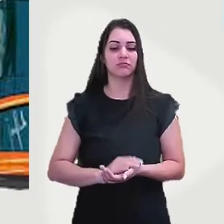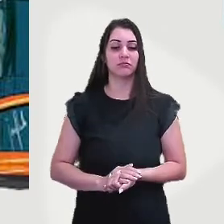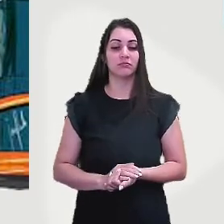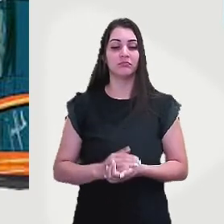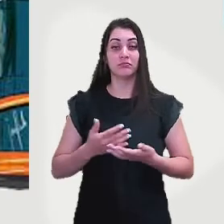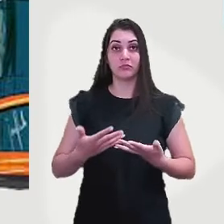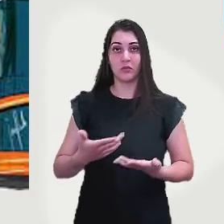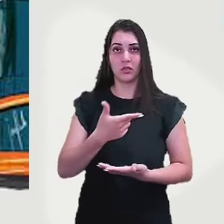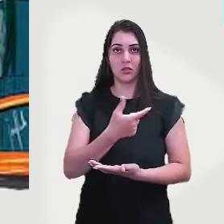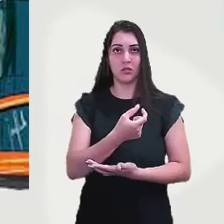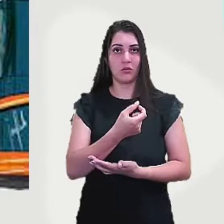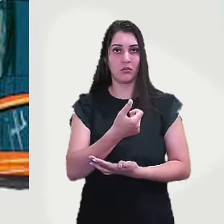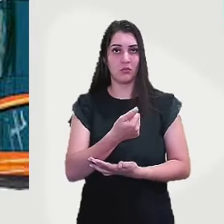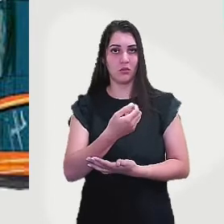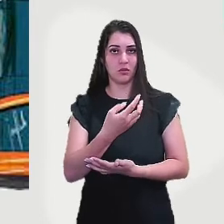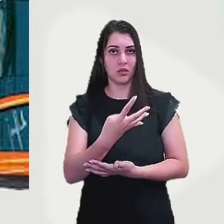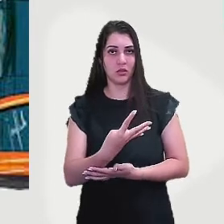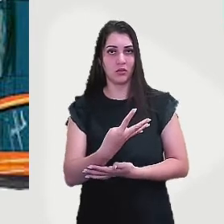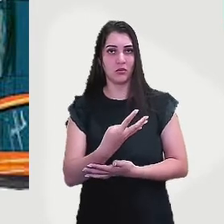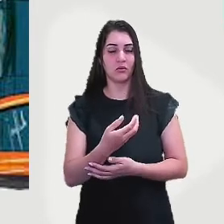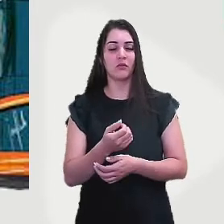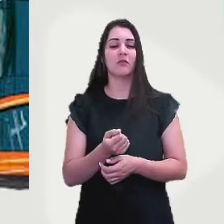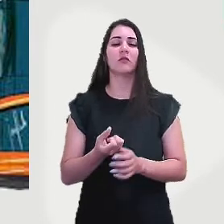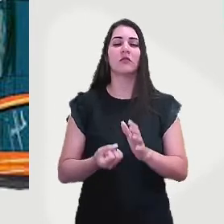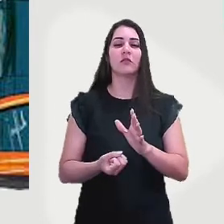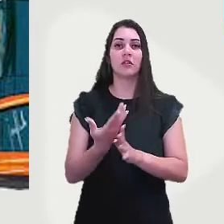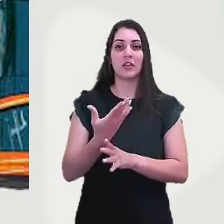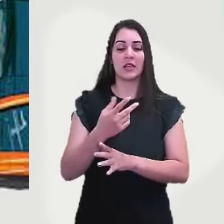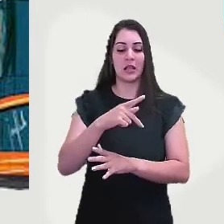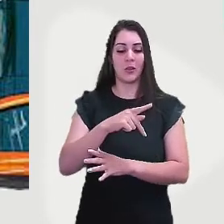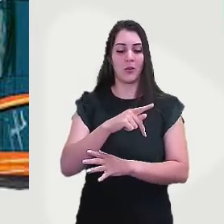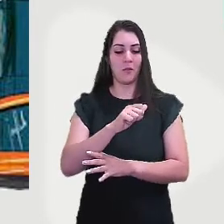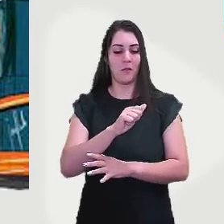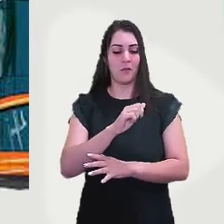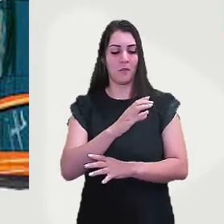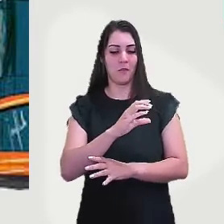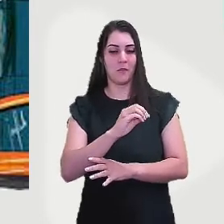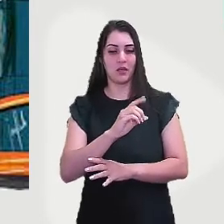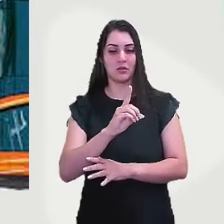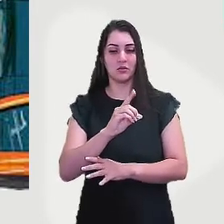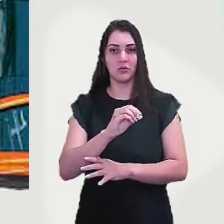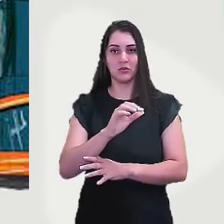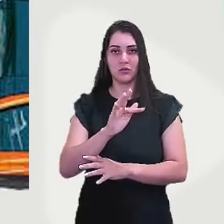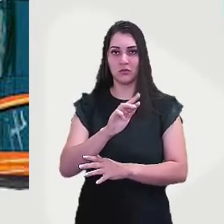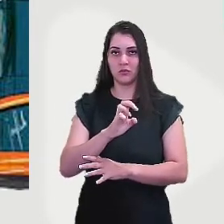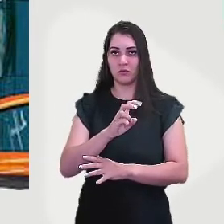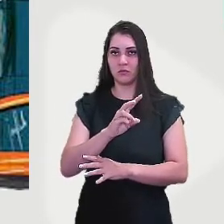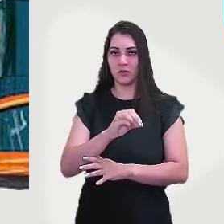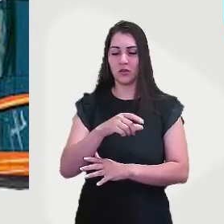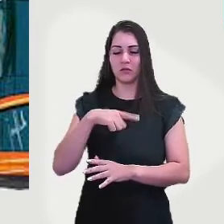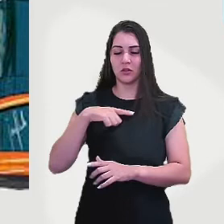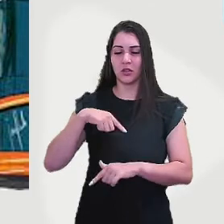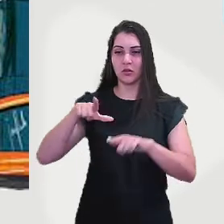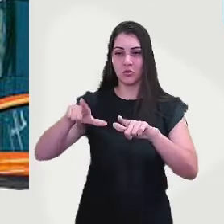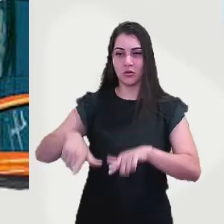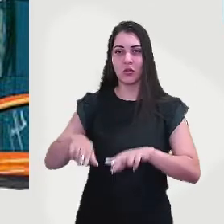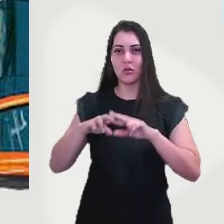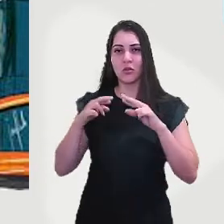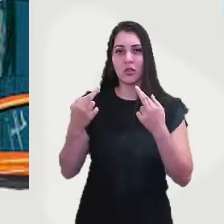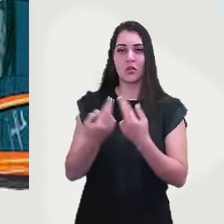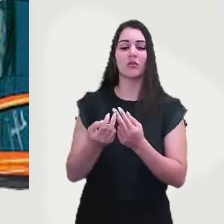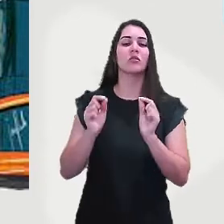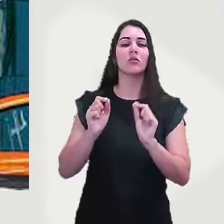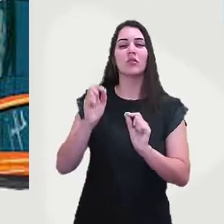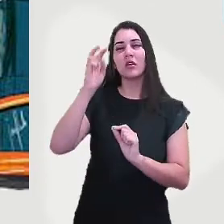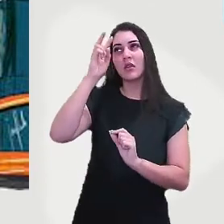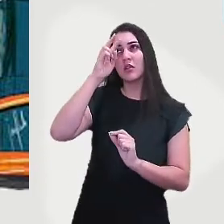Em 2014, foi inaugurado o Paço do Frevo, no Recife. Trata-se de um local que reúne a história dessas expressões